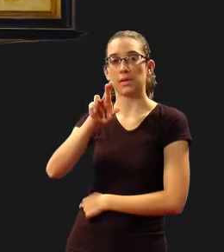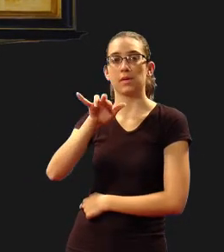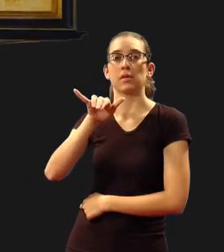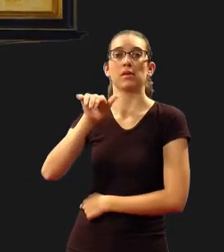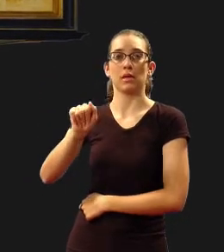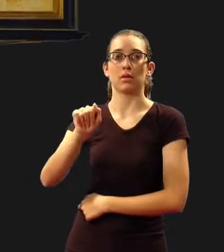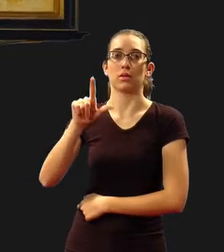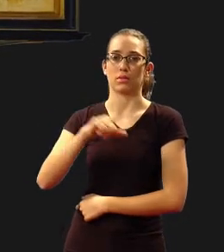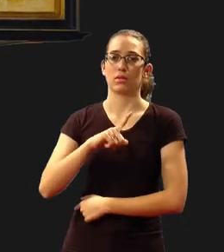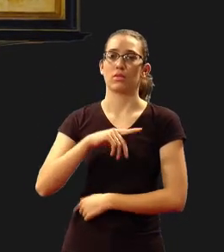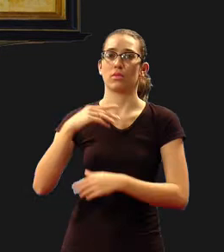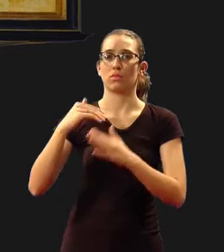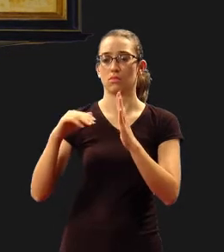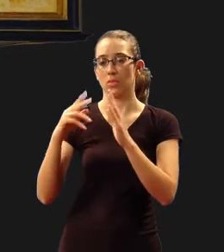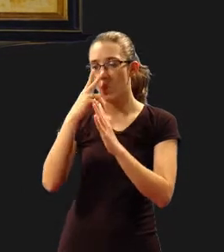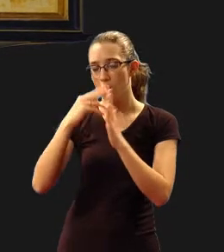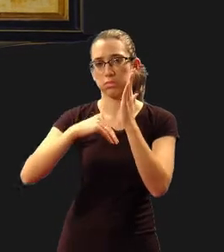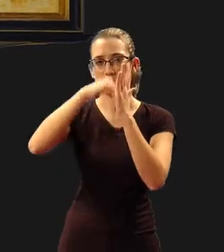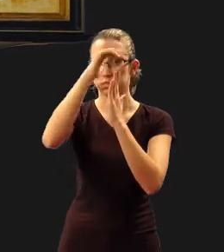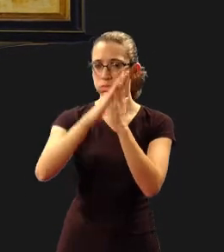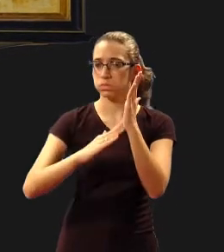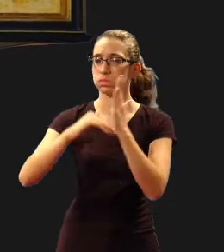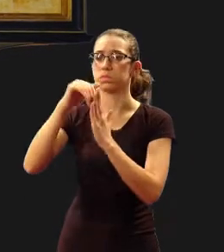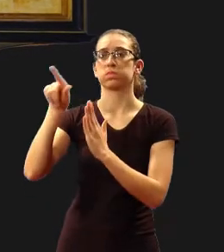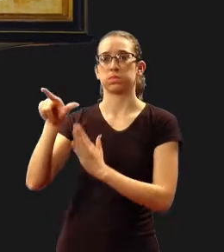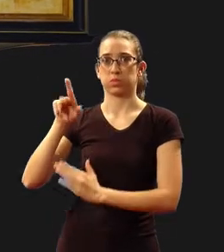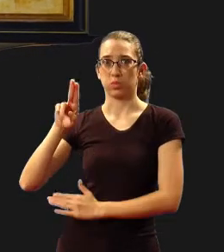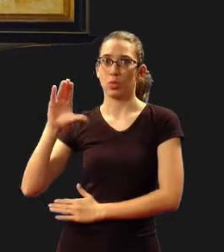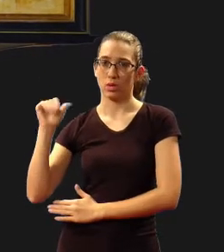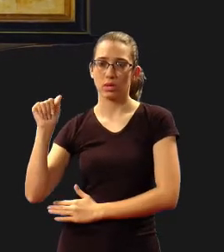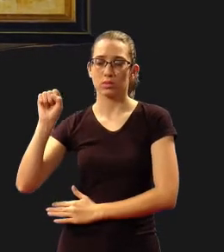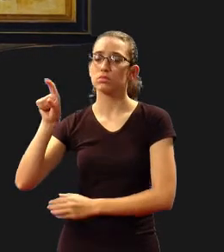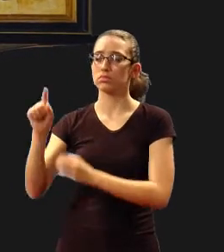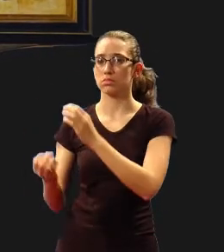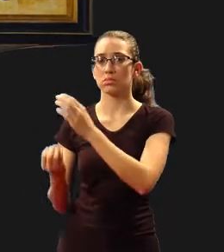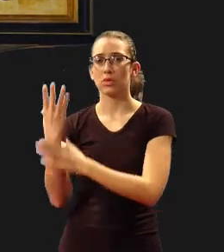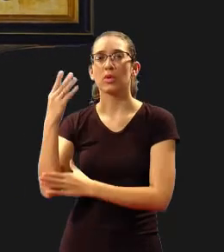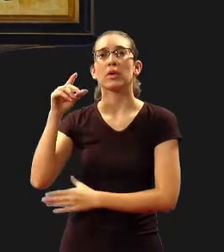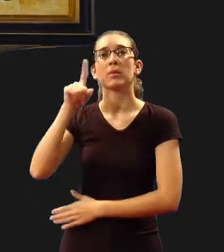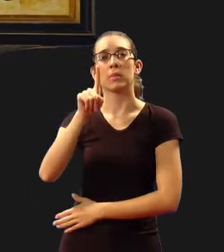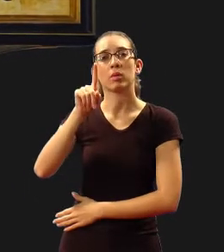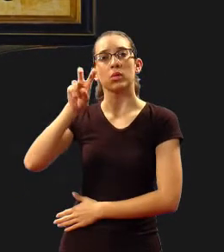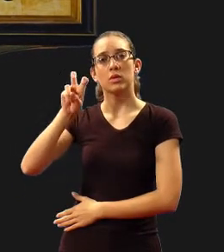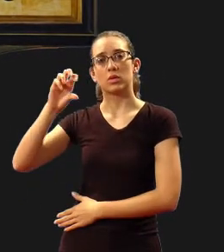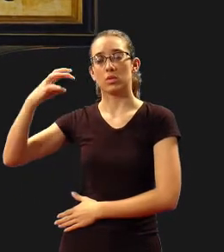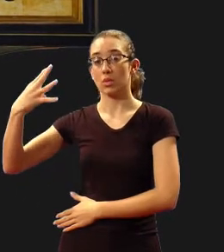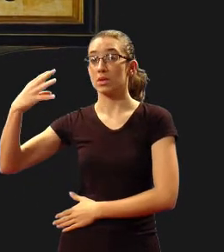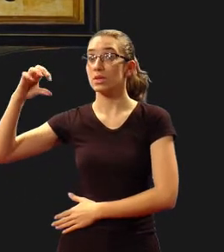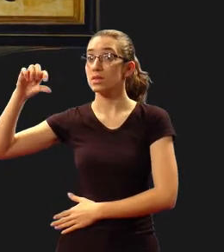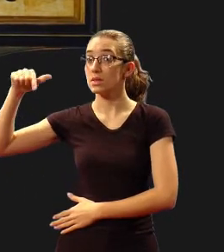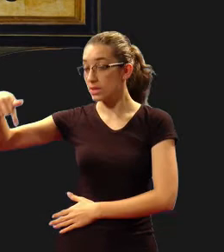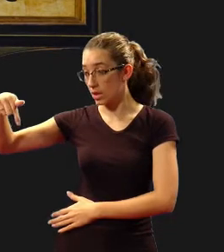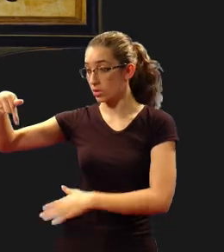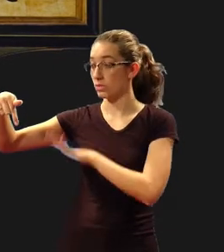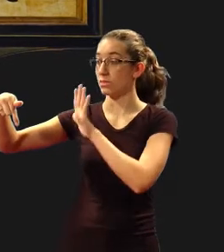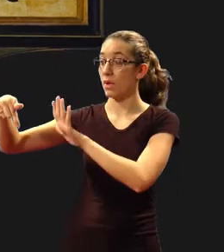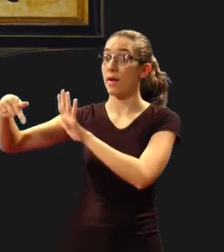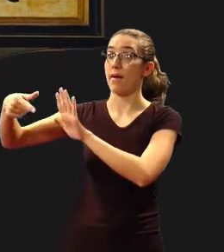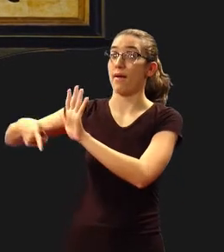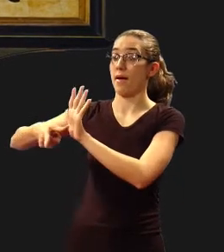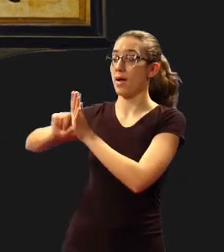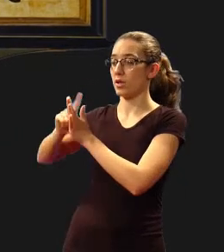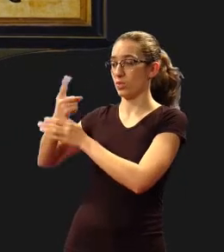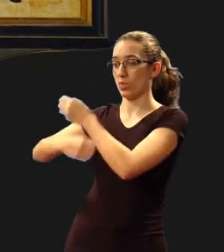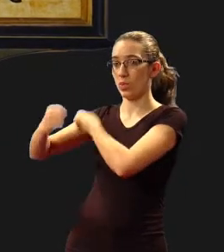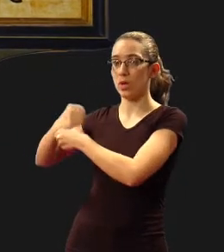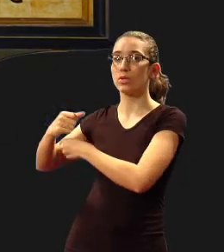uma obra produzida no ateliê de Cranach no ano de 1547. Isso já é um ano